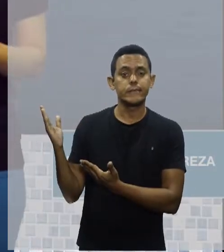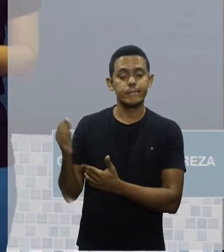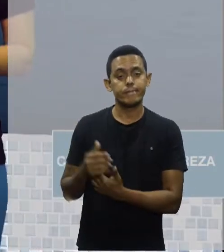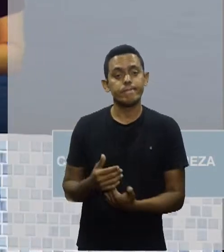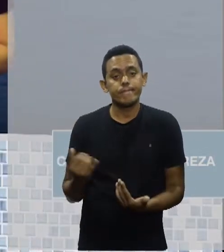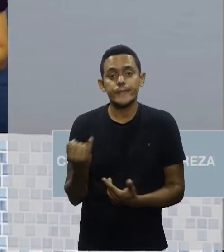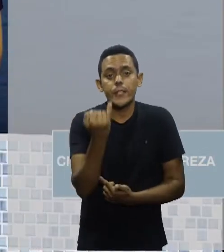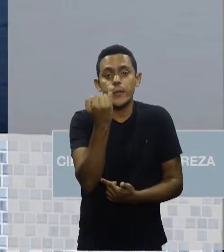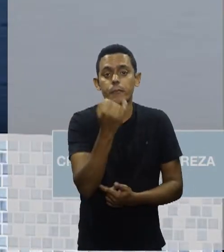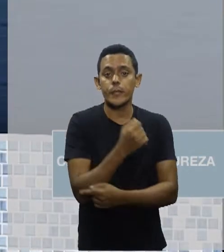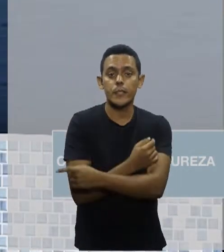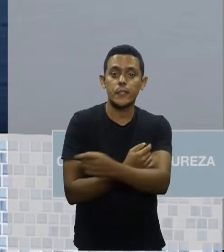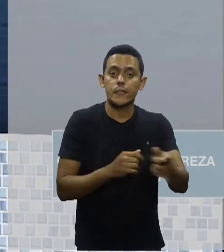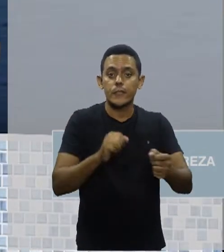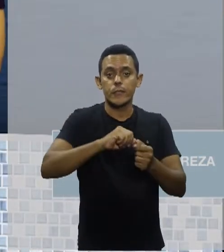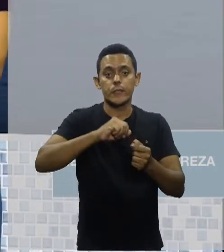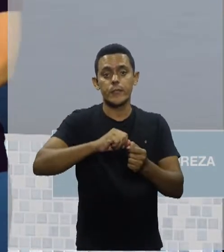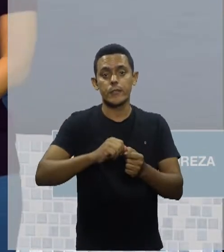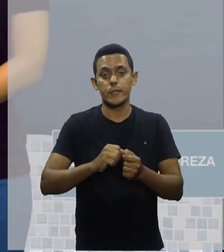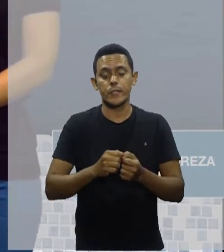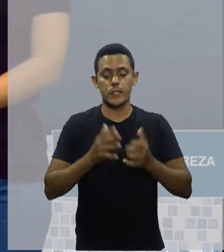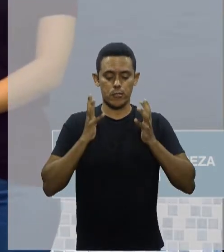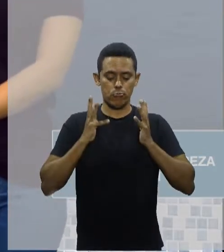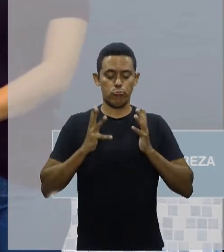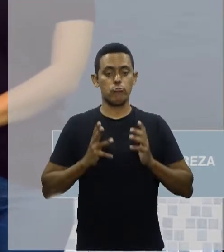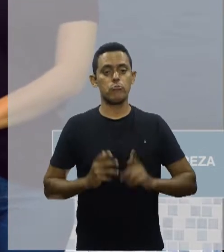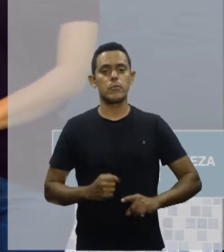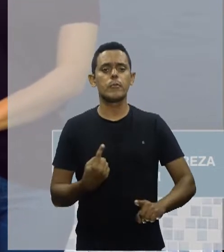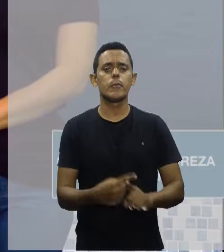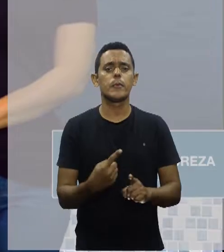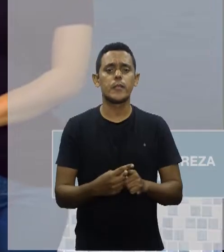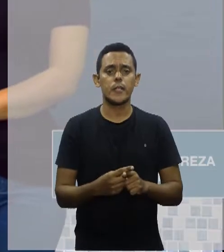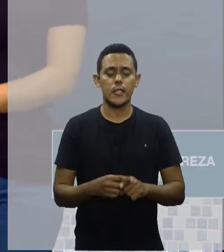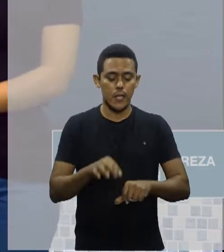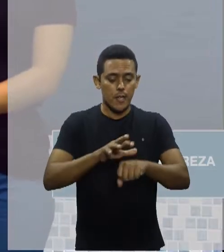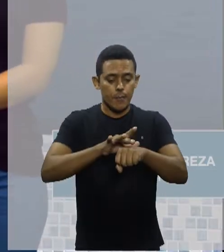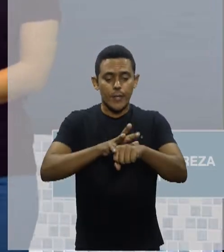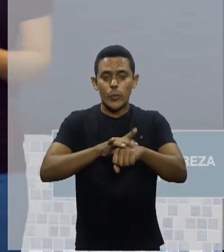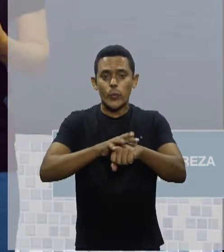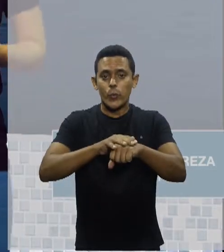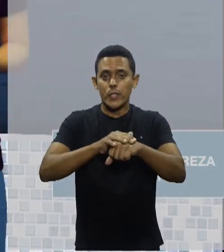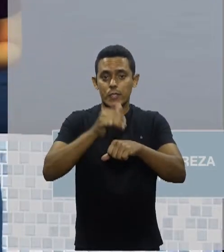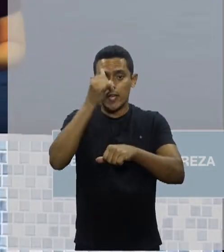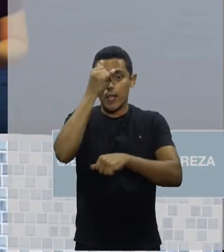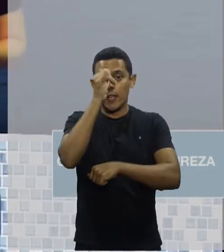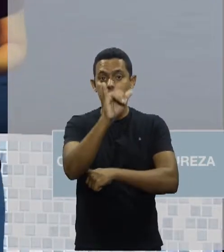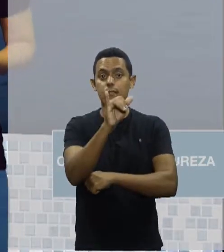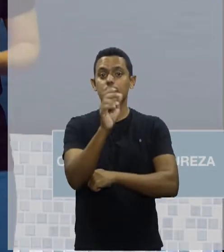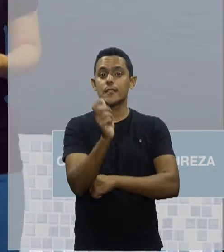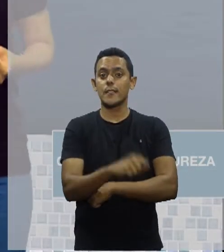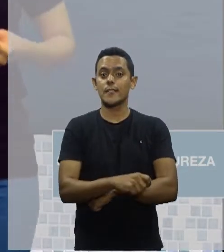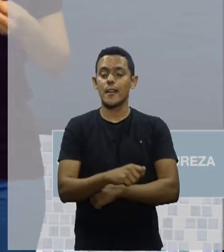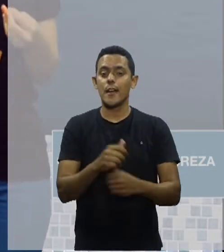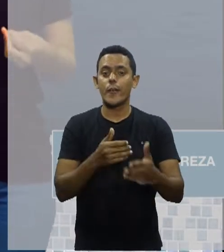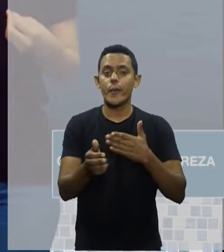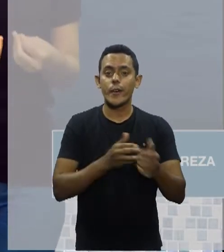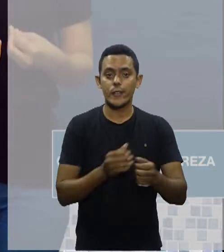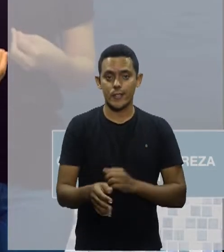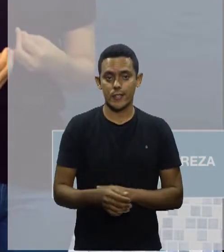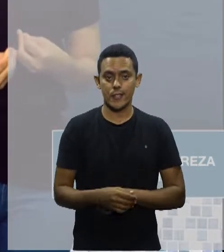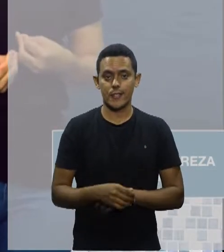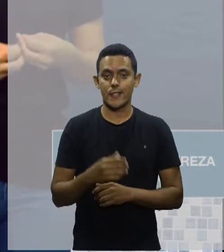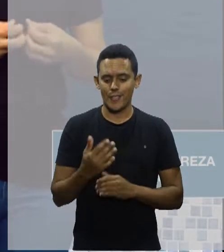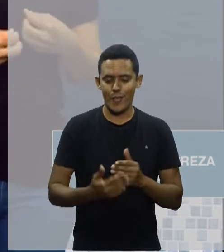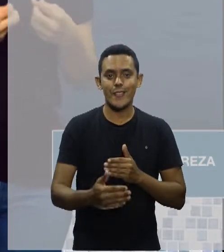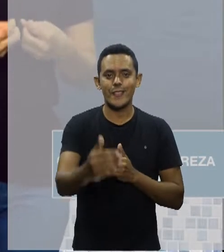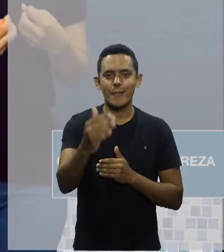lavando a mão com sabão. Então, a lavagem das mãos com água e sabão é uma medida extremamente importante. Vocês vão ver durante a